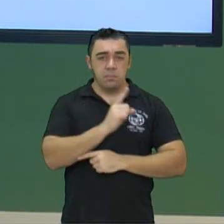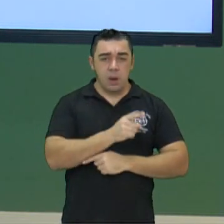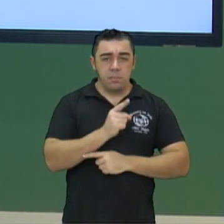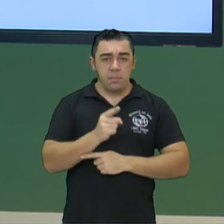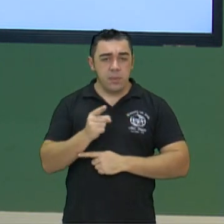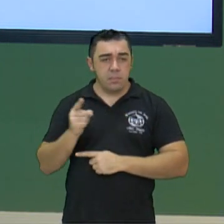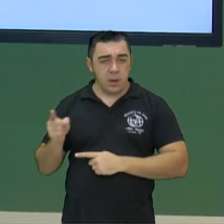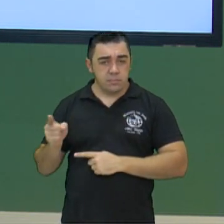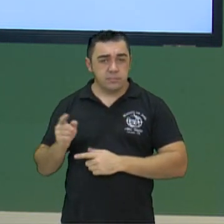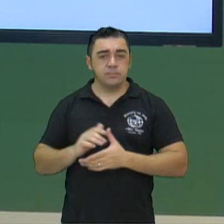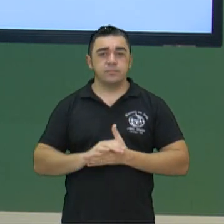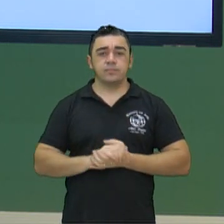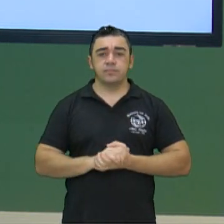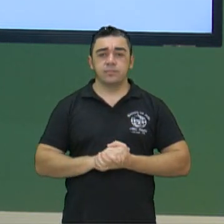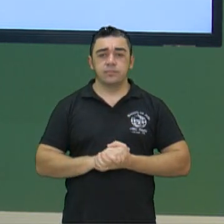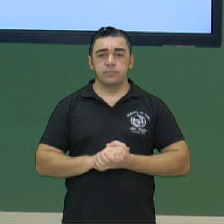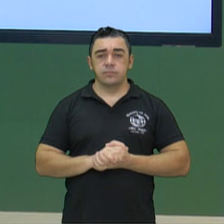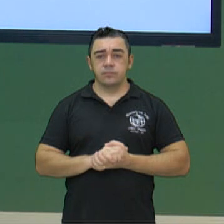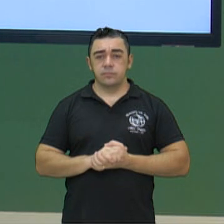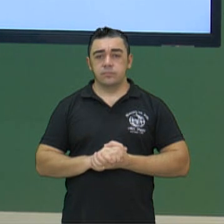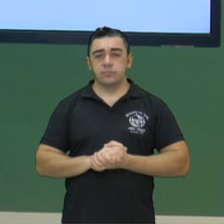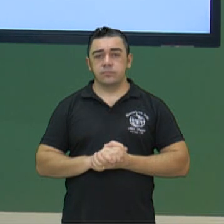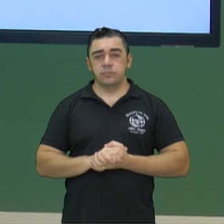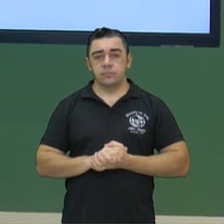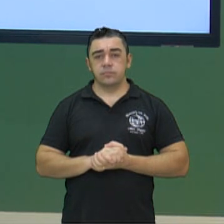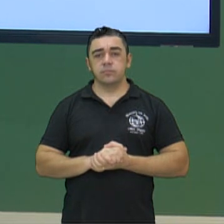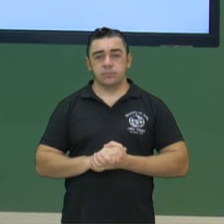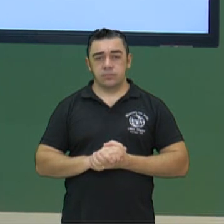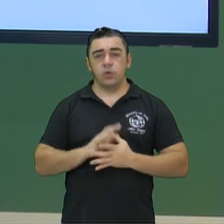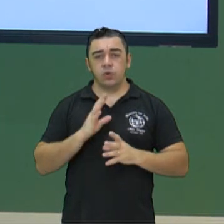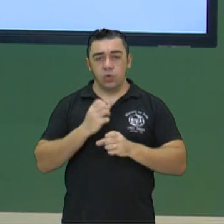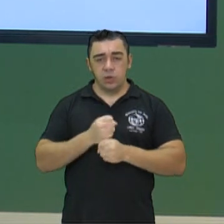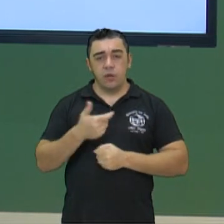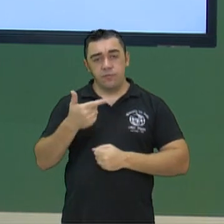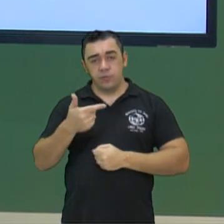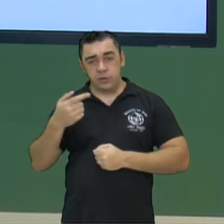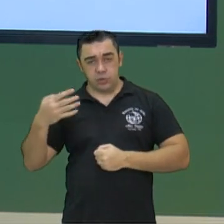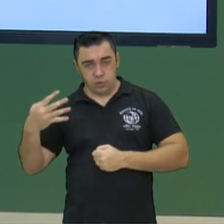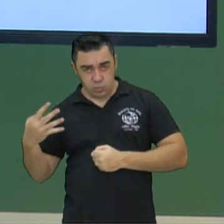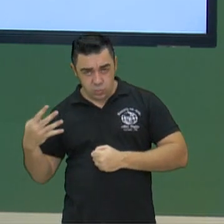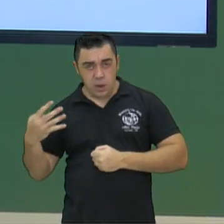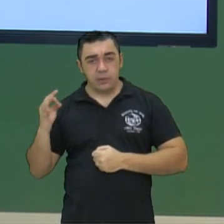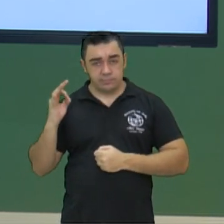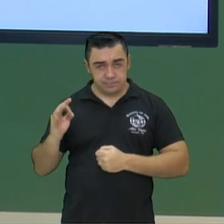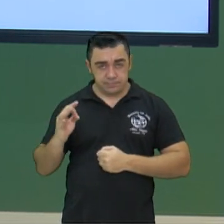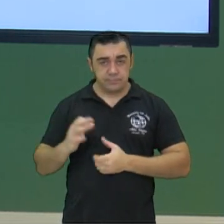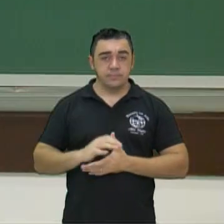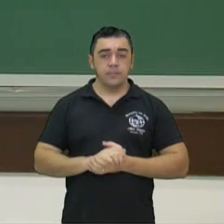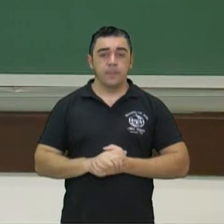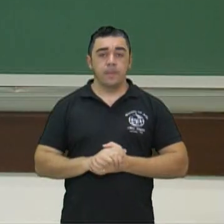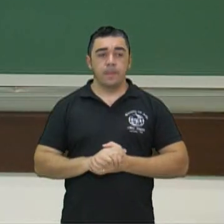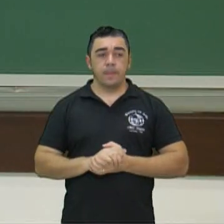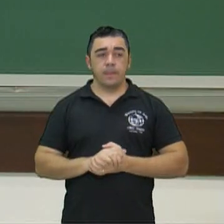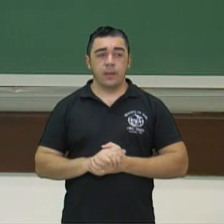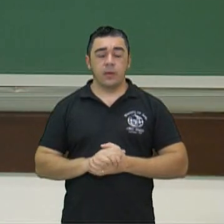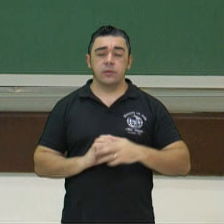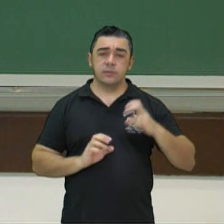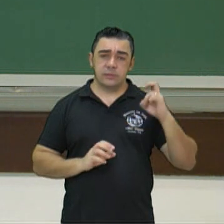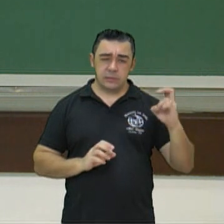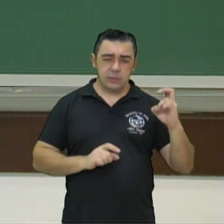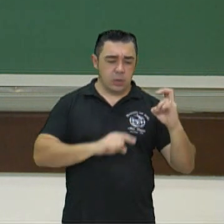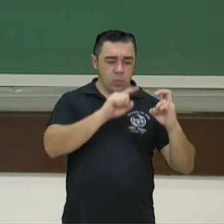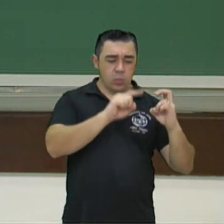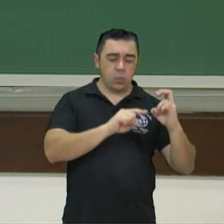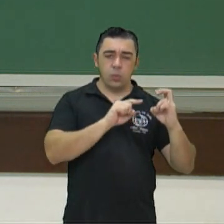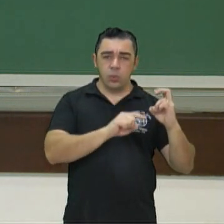multiplicação. 4 vezes 3 vezes 2 vezes 1 é igual a 24. E o fatorial